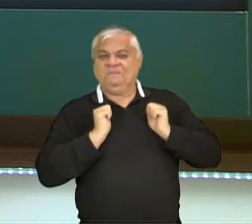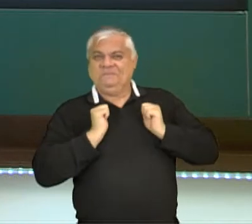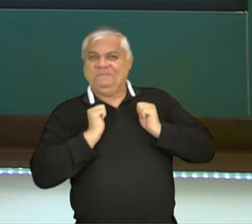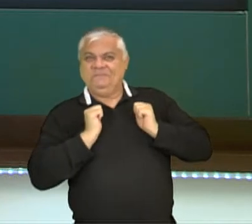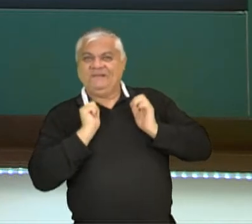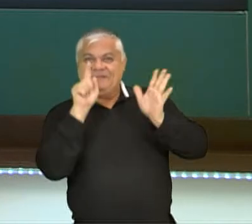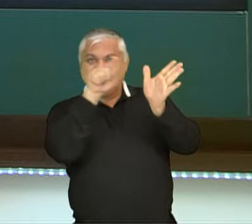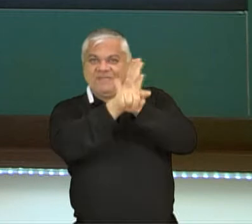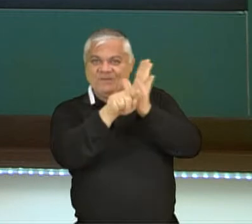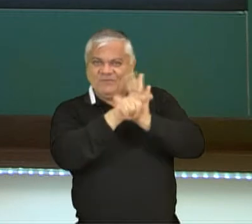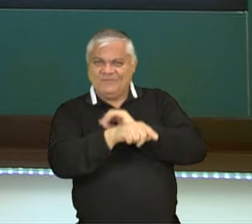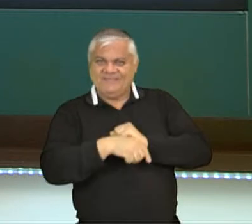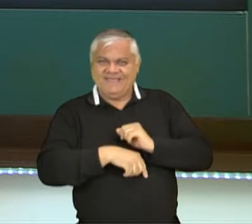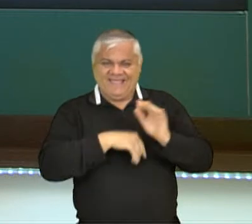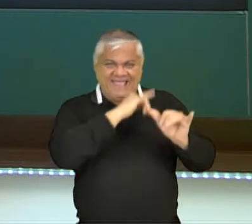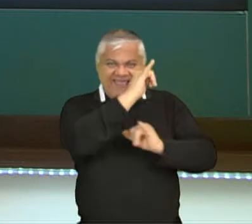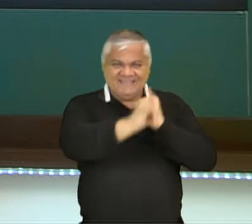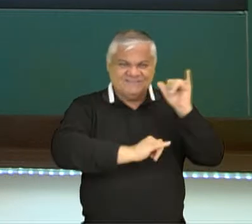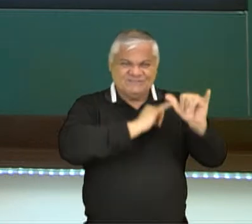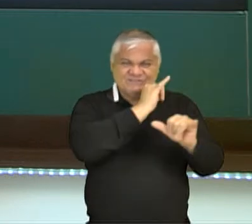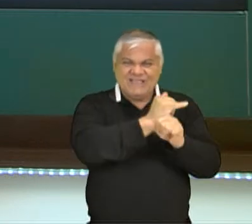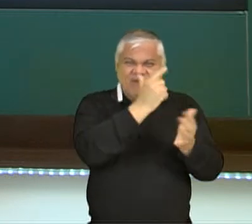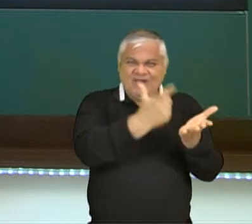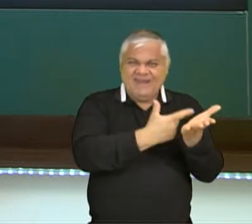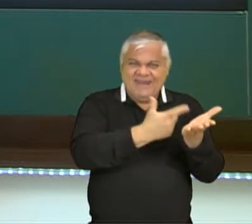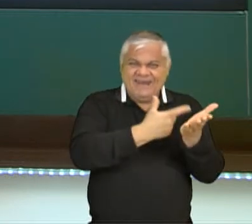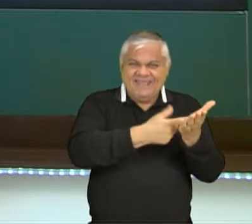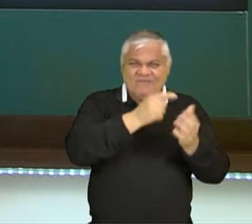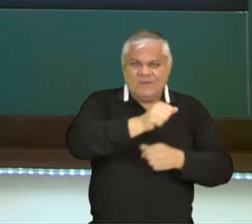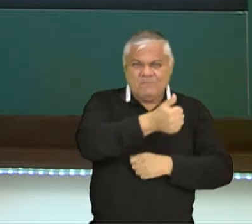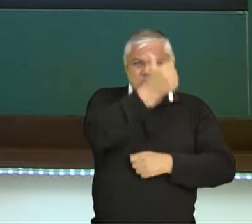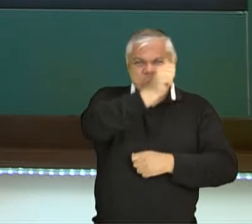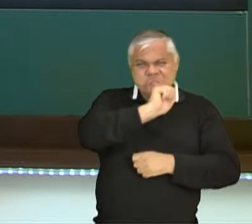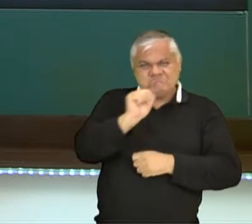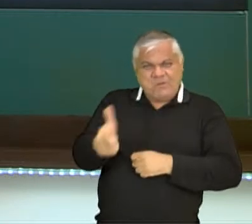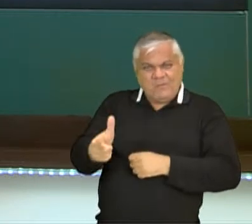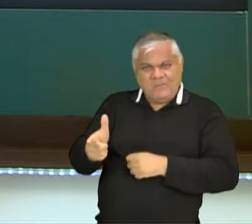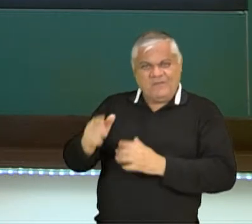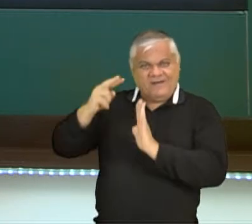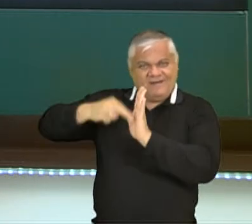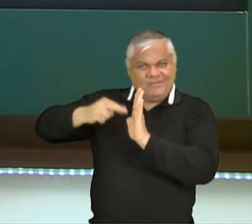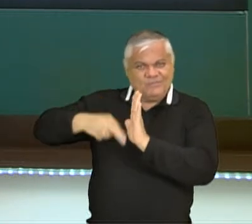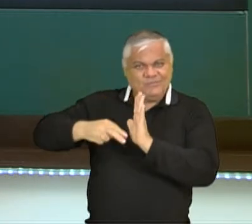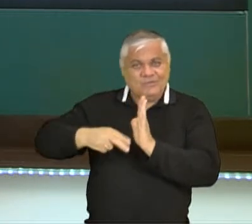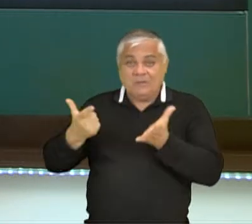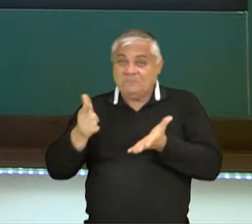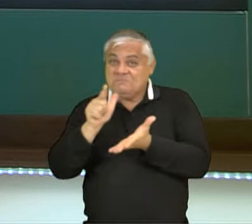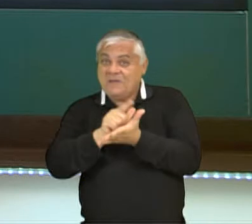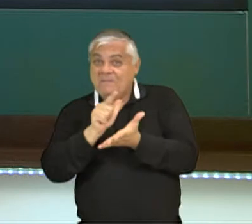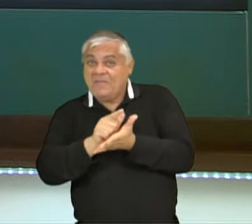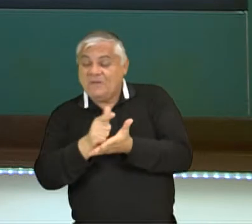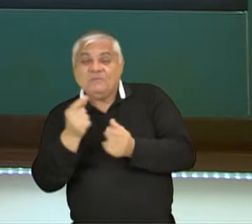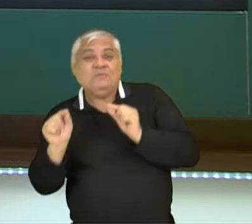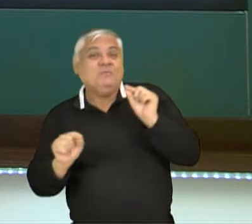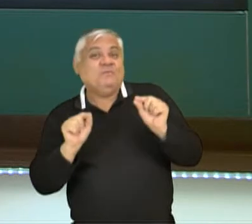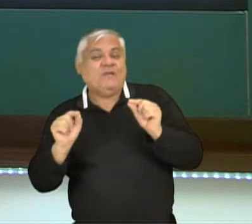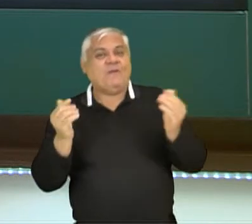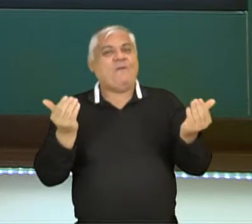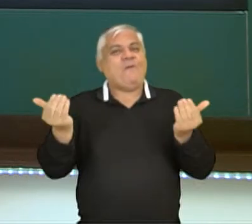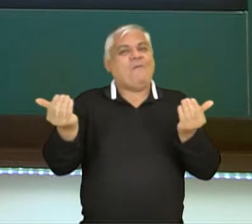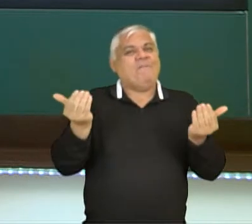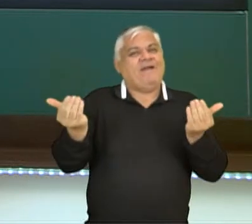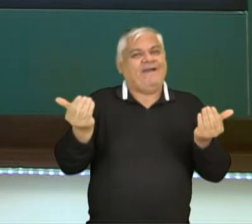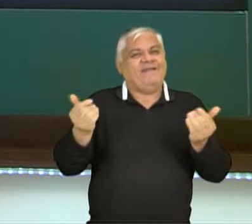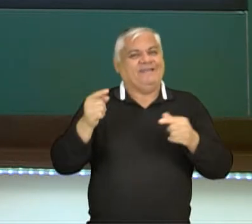livros digitais podem ser considerados formas superiores de leitura, estabelecendo aí um comparativo com